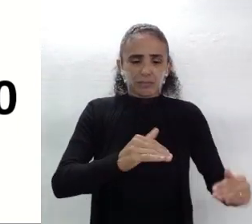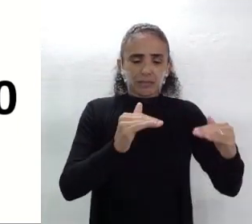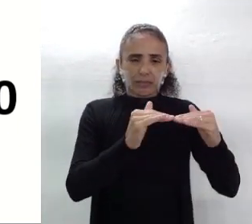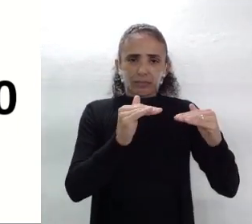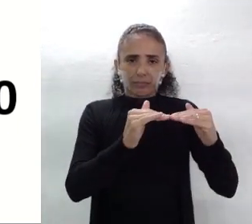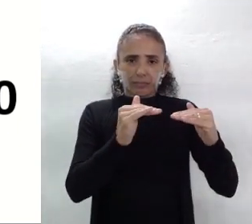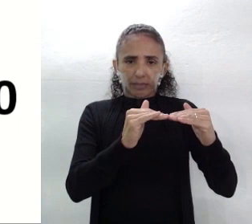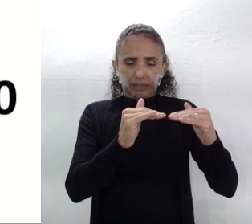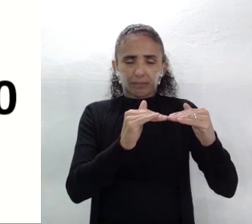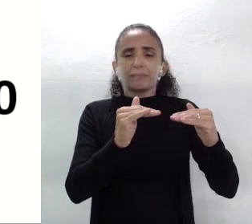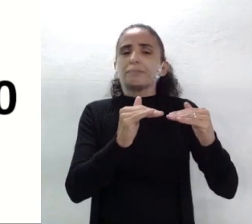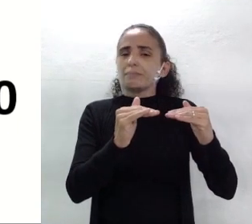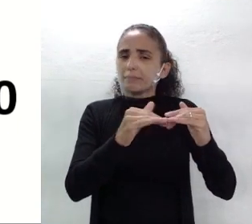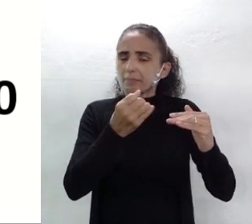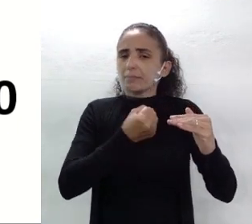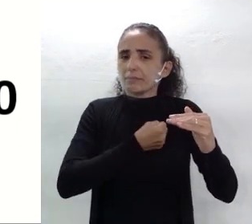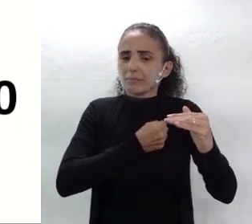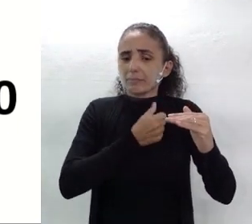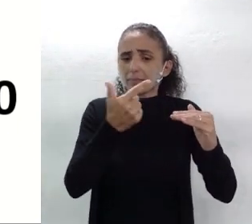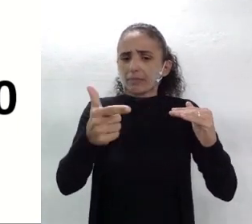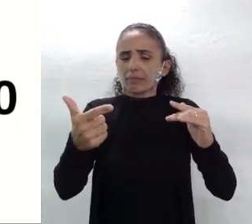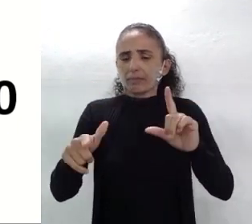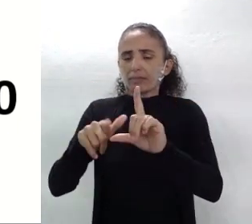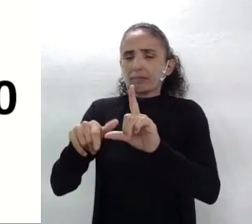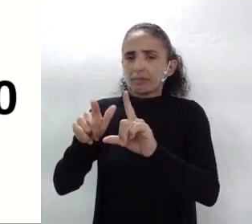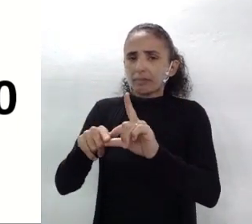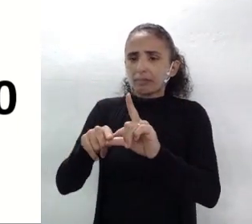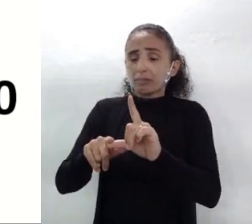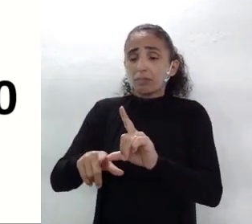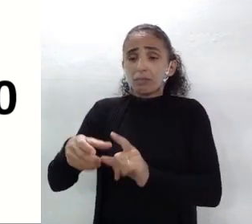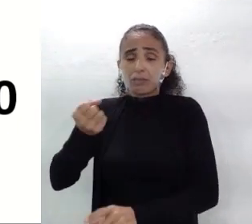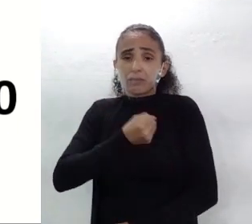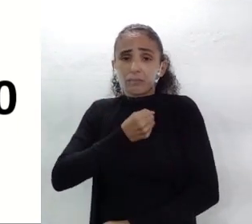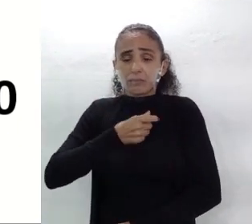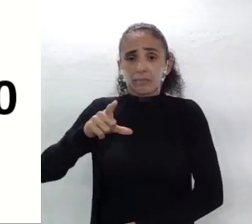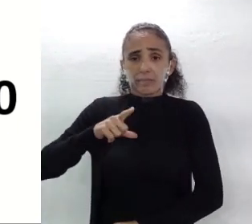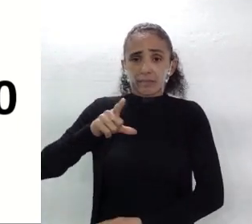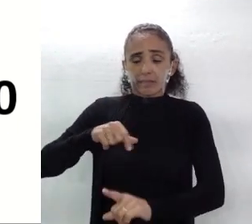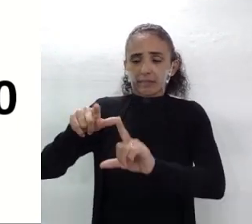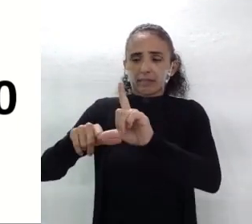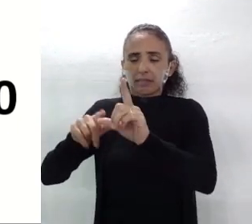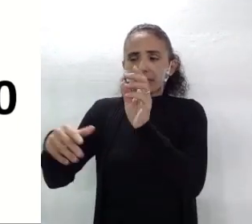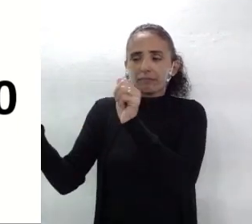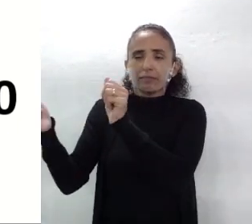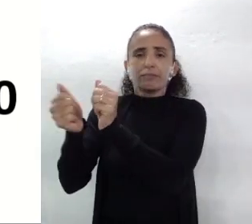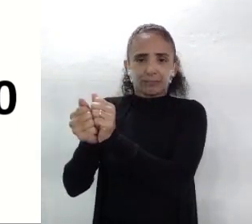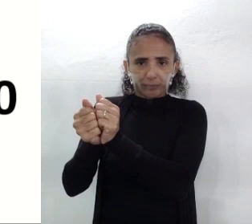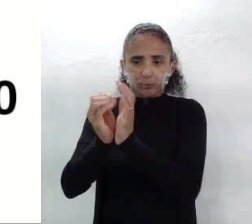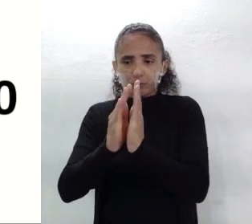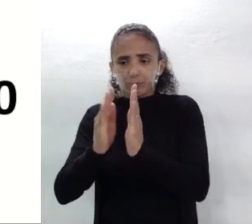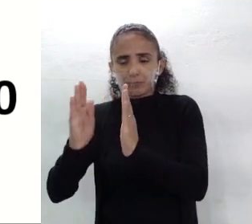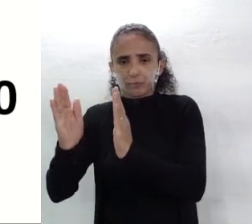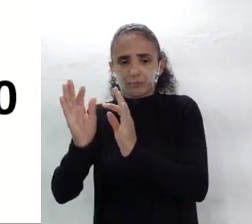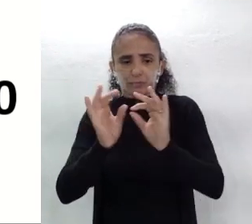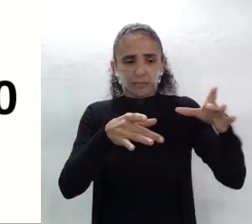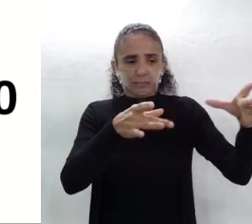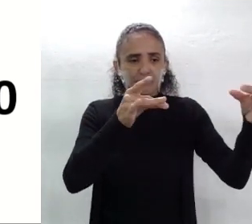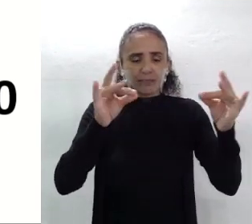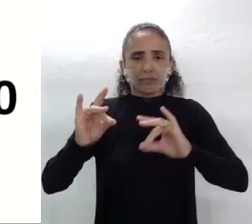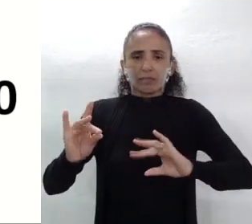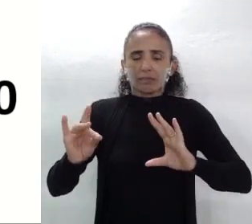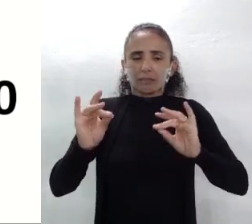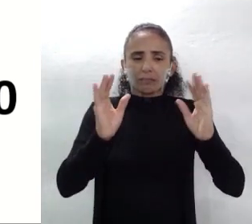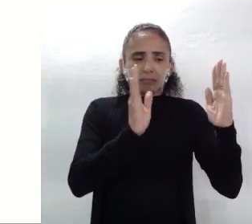letra conversa com o número que não tem letra. O número que tem letra conversa com o que tem letra. entendeu? Cada um no